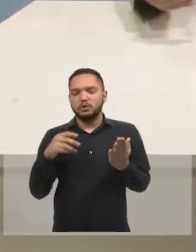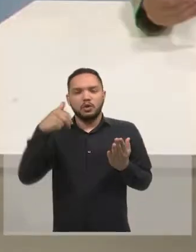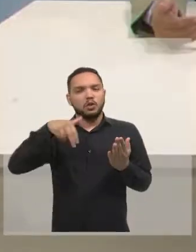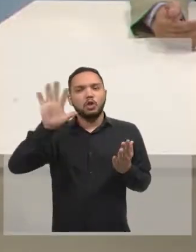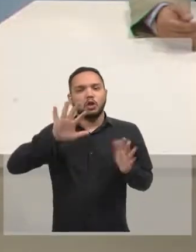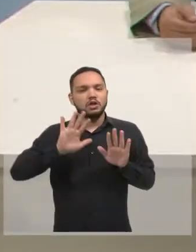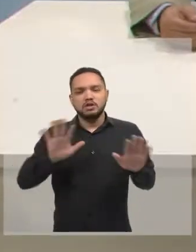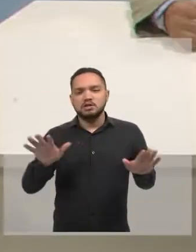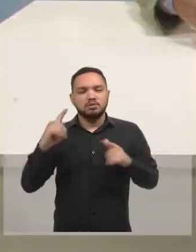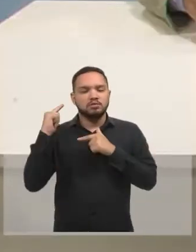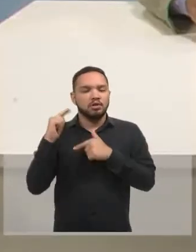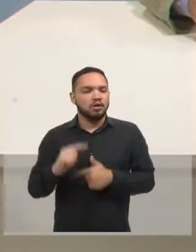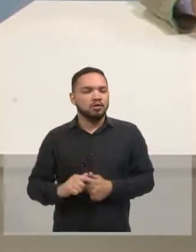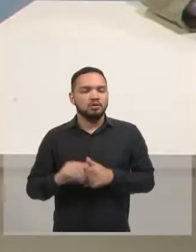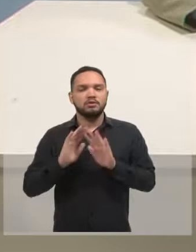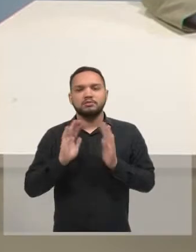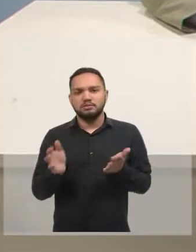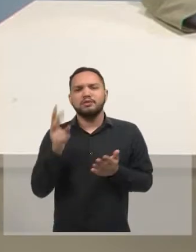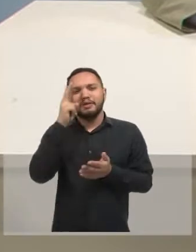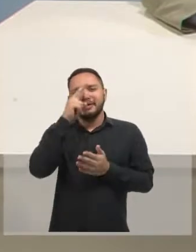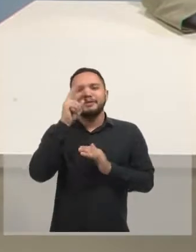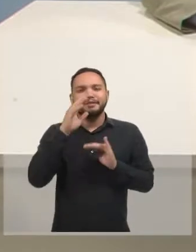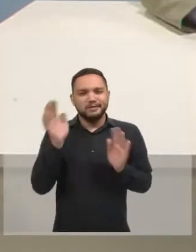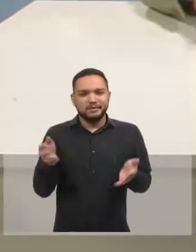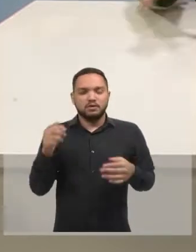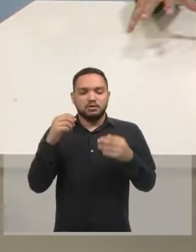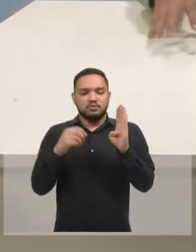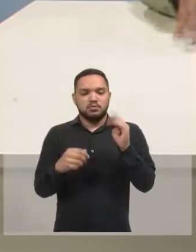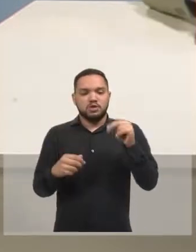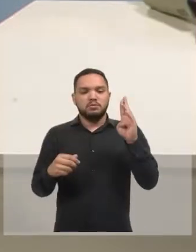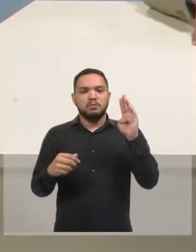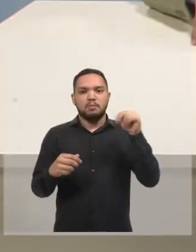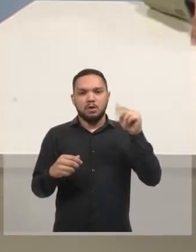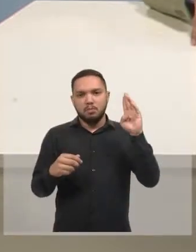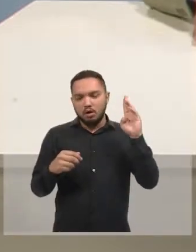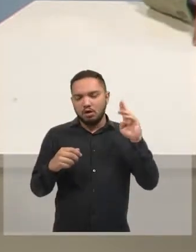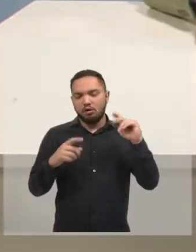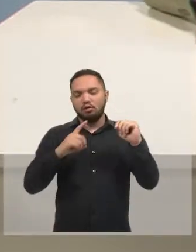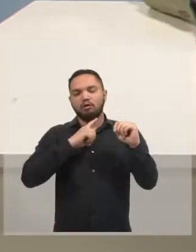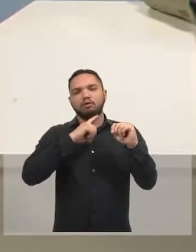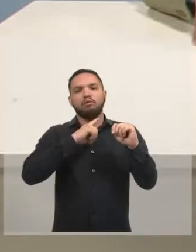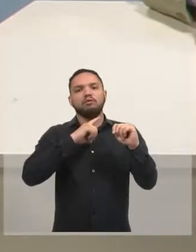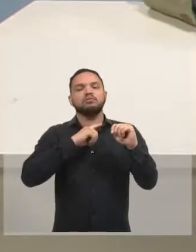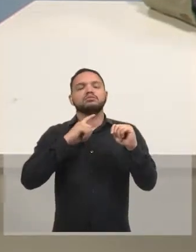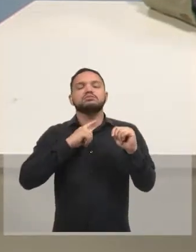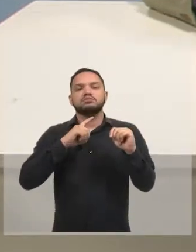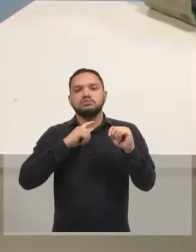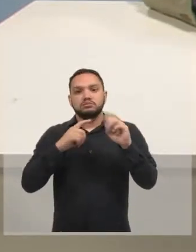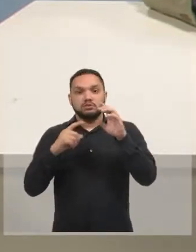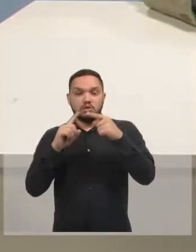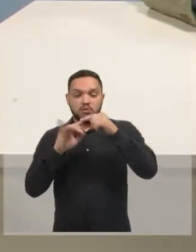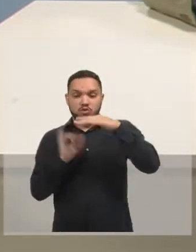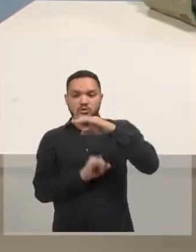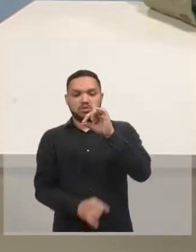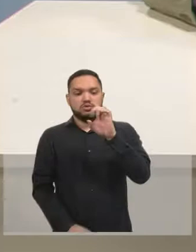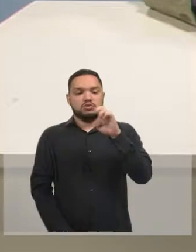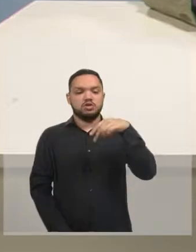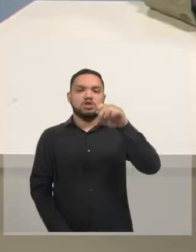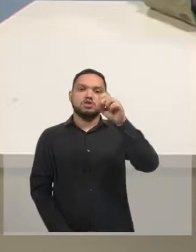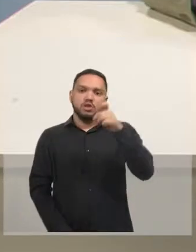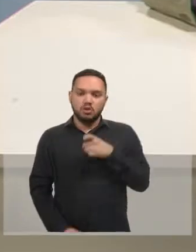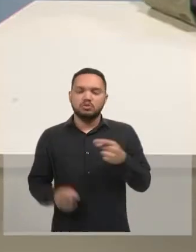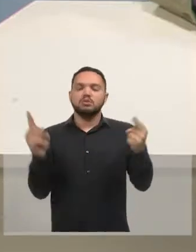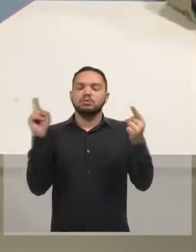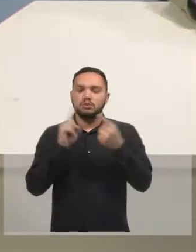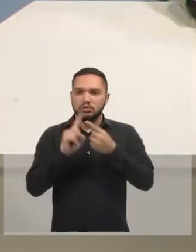Já, interessante, muito interessante, uma lembrança da qual... O BNB aqui, a sede do BNB, sediou muitas reuniões. Denox também.